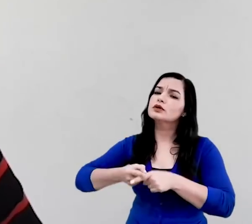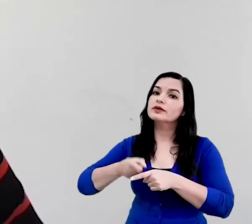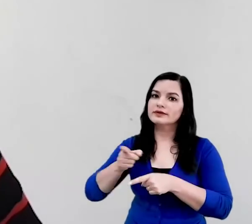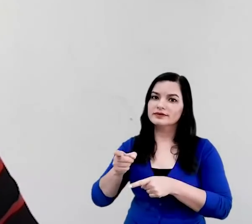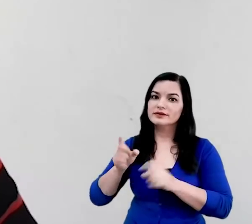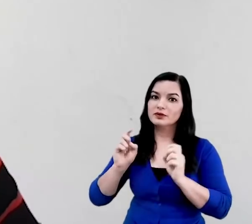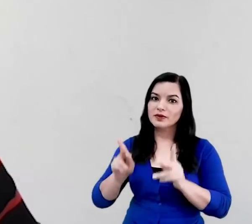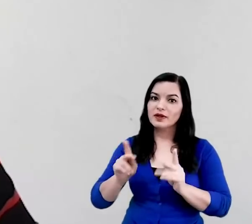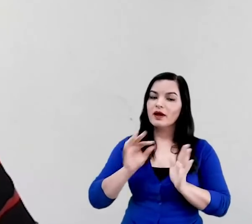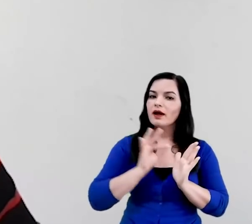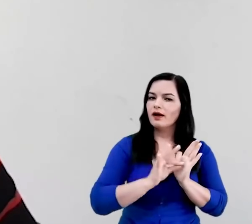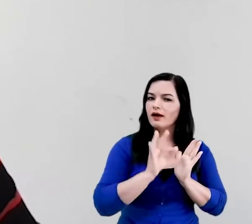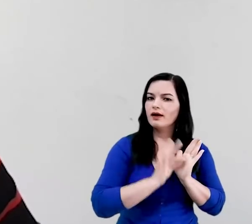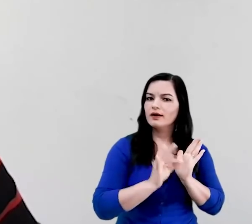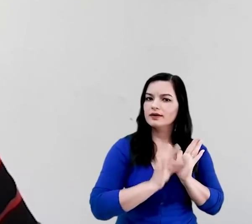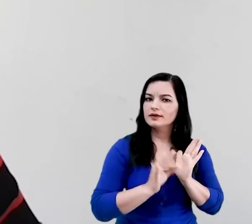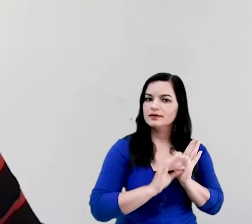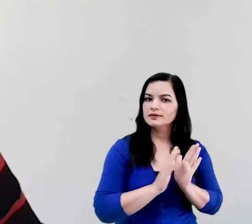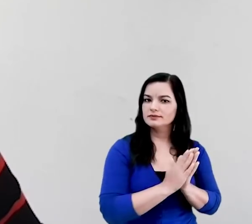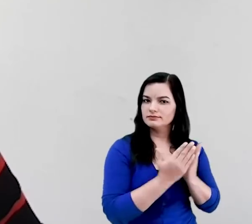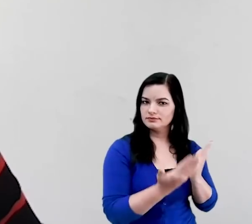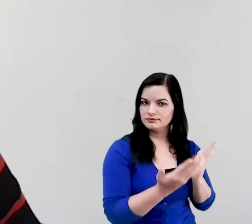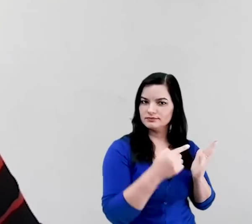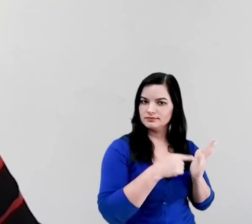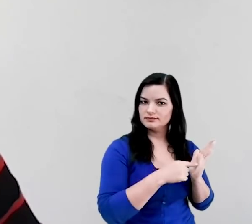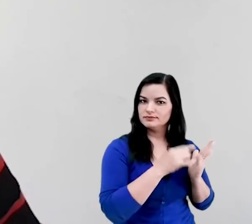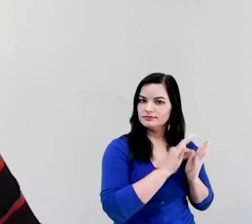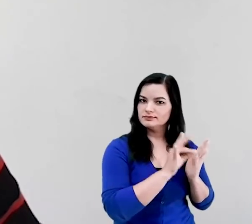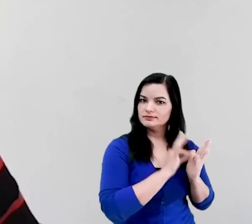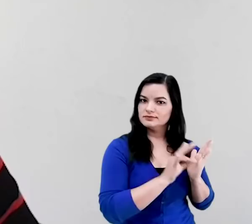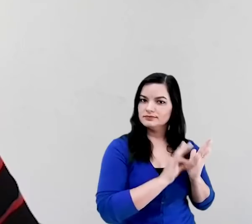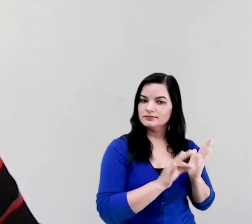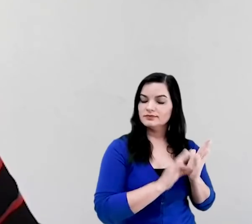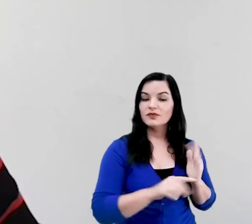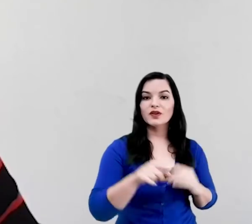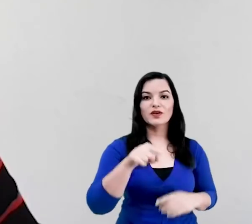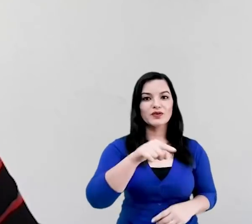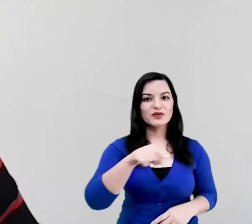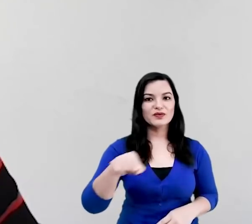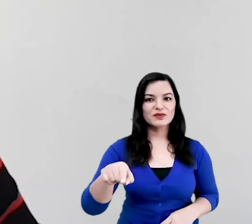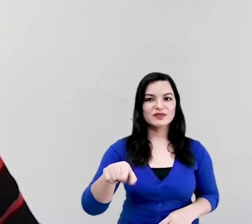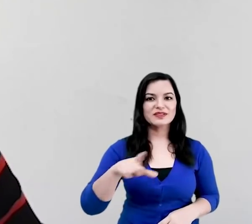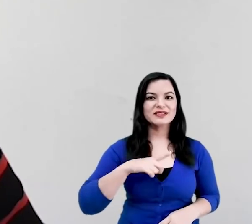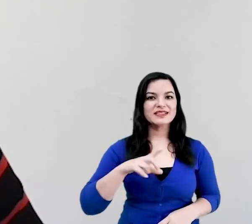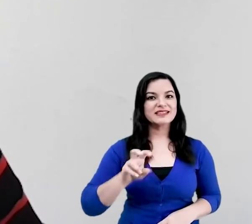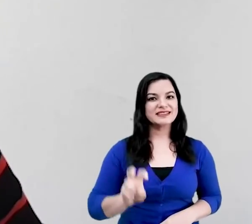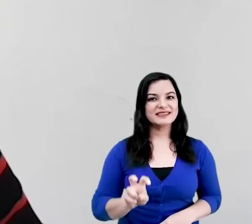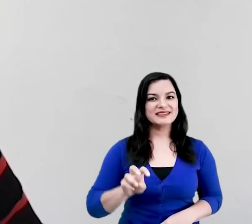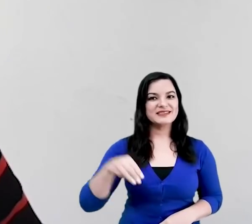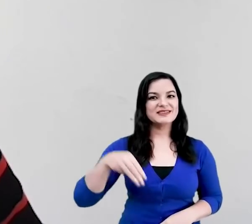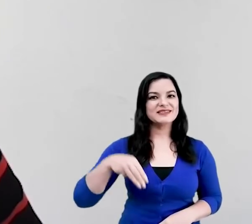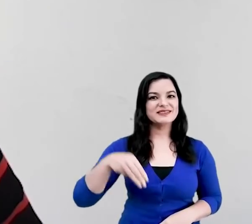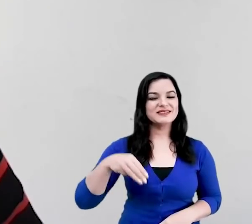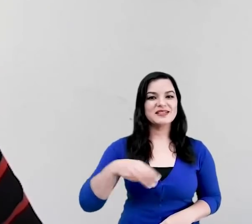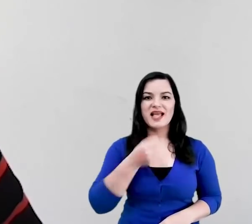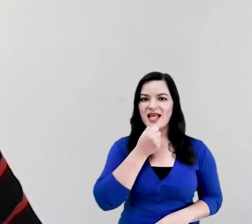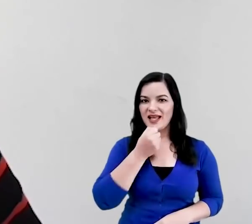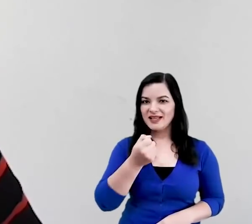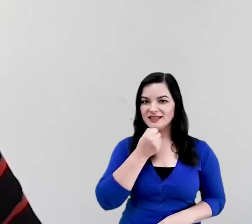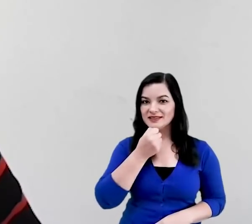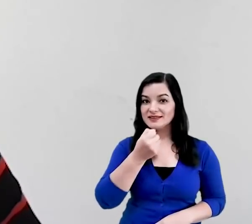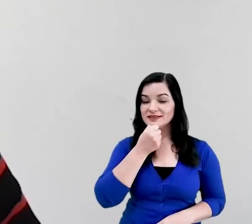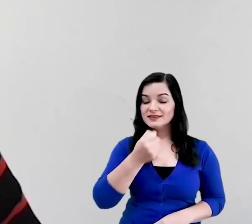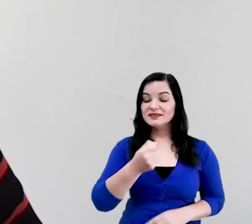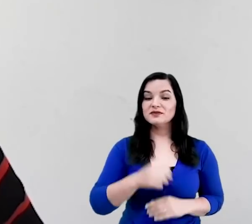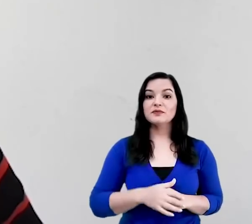E anote aí no seu caderno. Você vai ter 5 minutinhos para essa entrevista. Se você não conseguir fazer